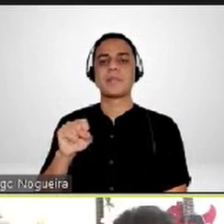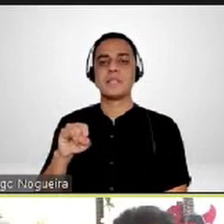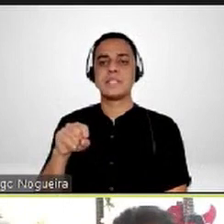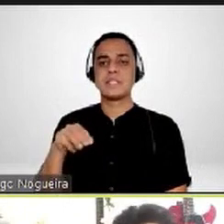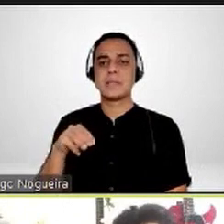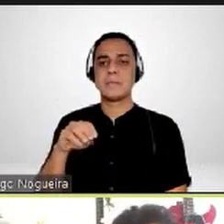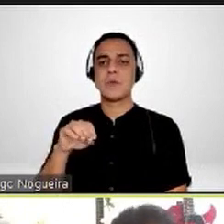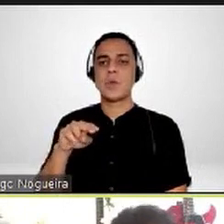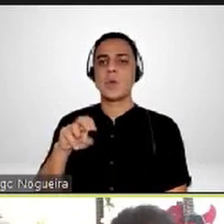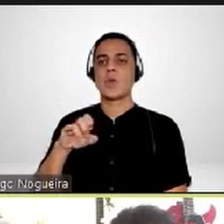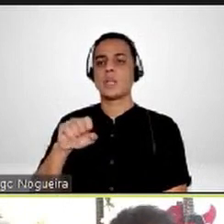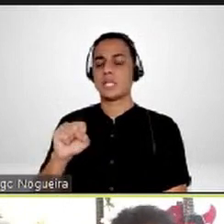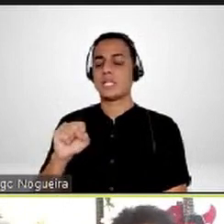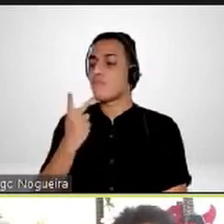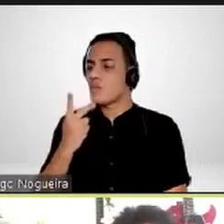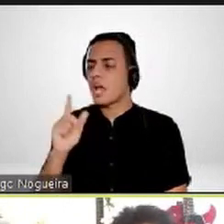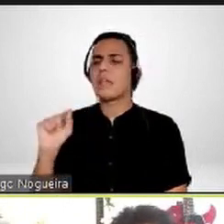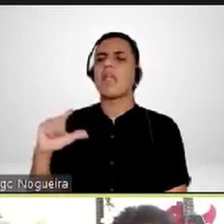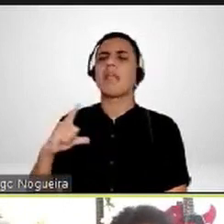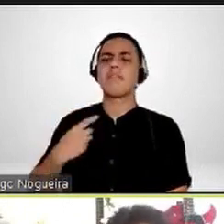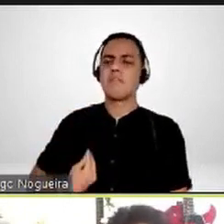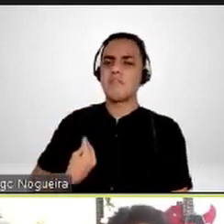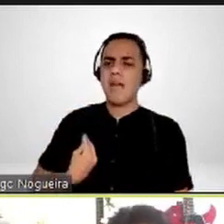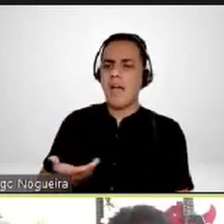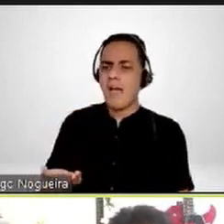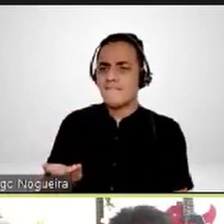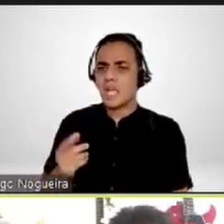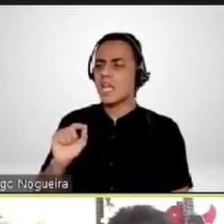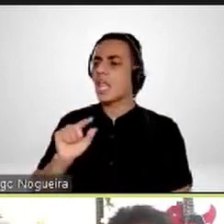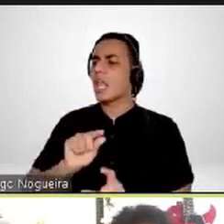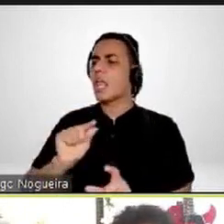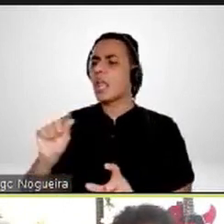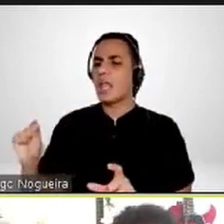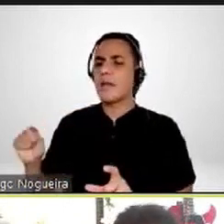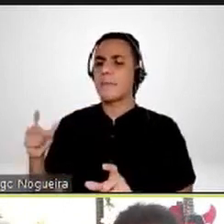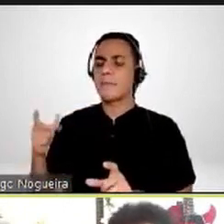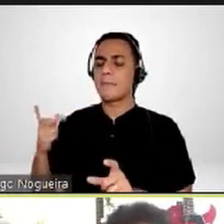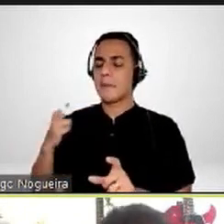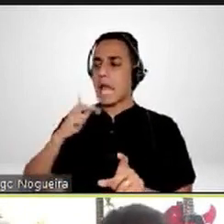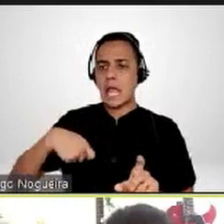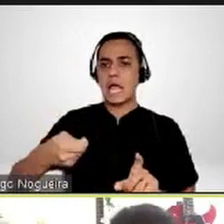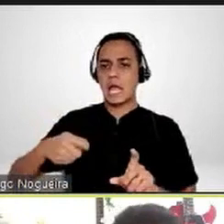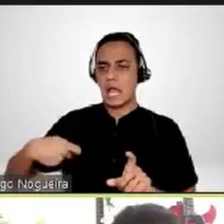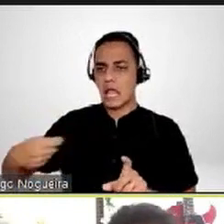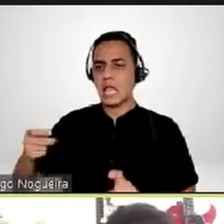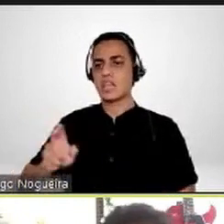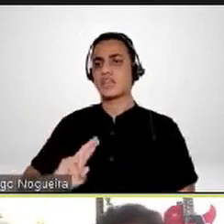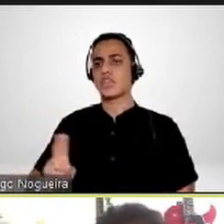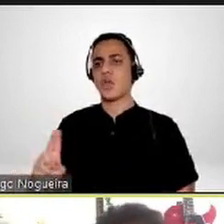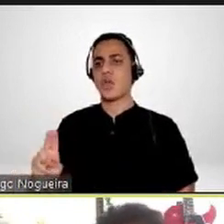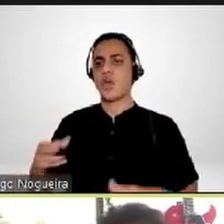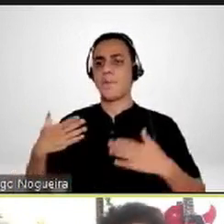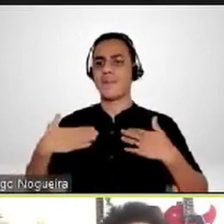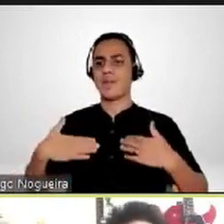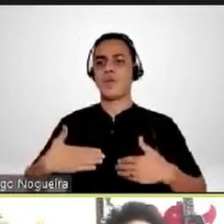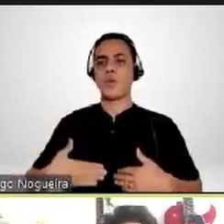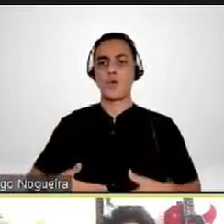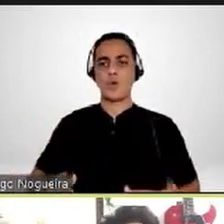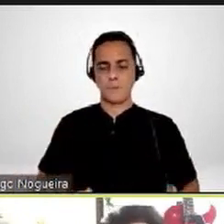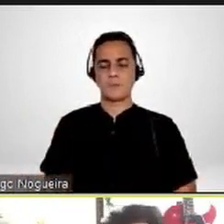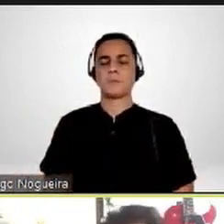descreva, né, quem estava lá, para eles conseguirem dar nome a cada uma dos corpos. E